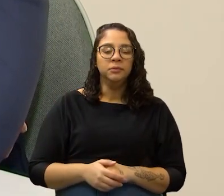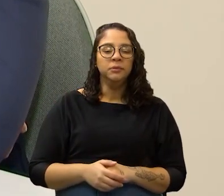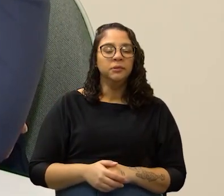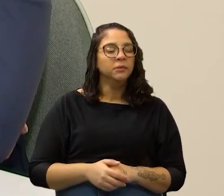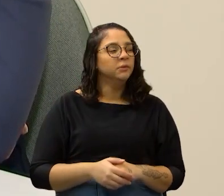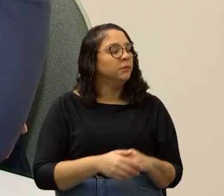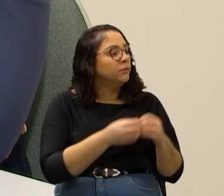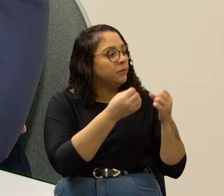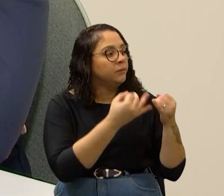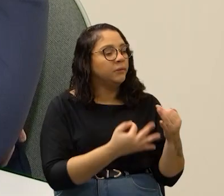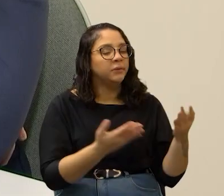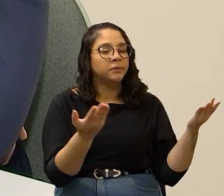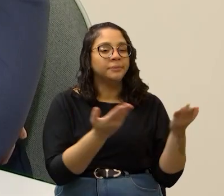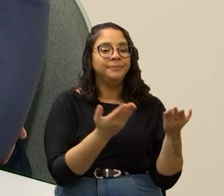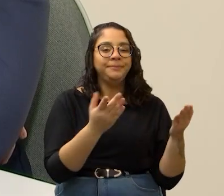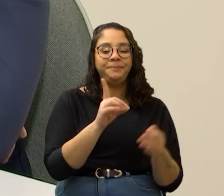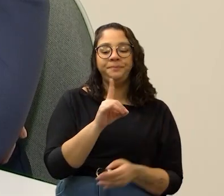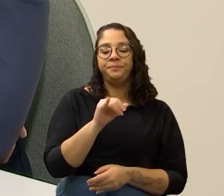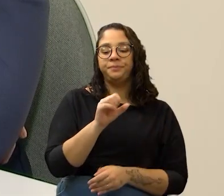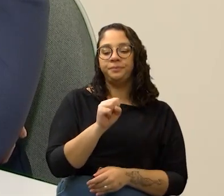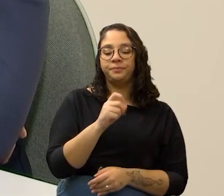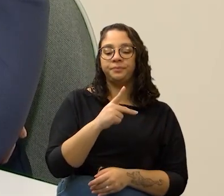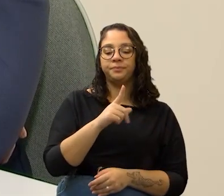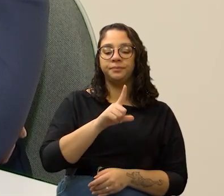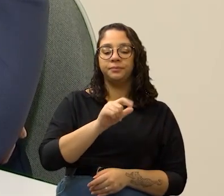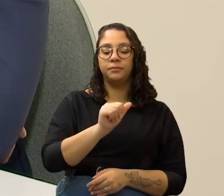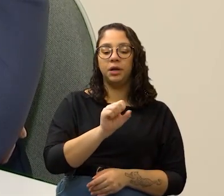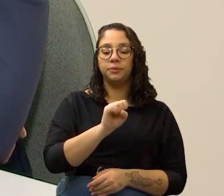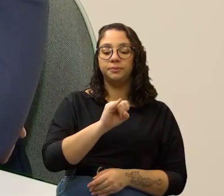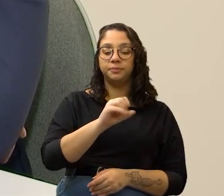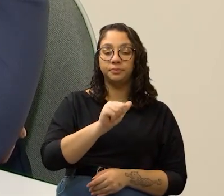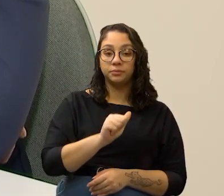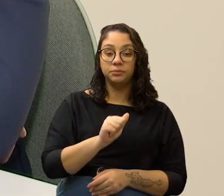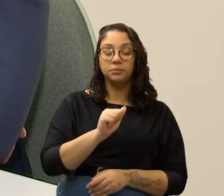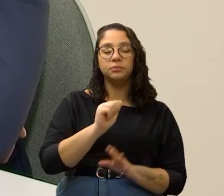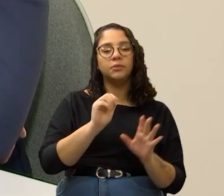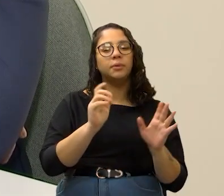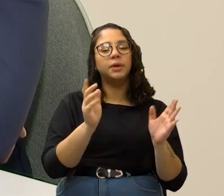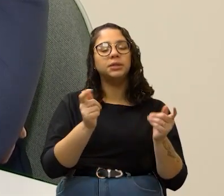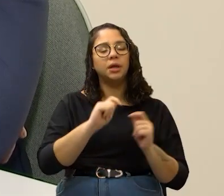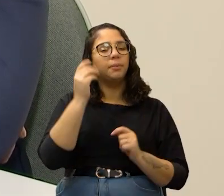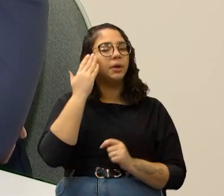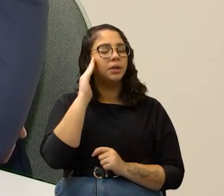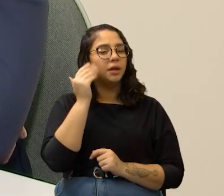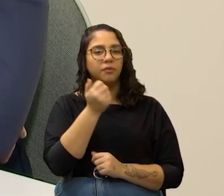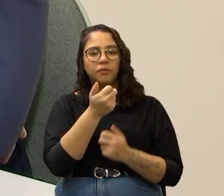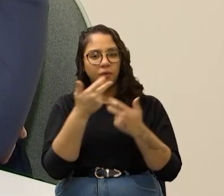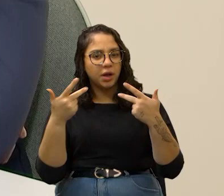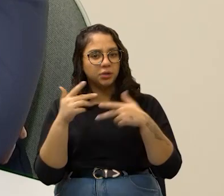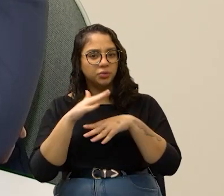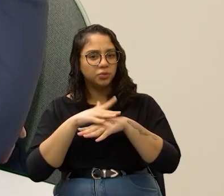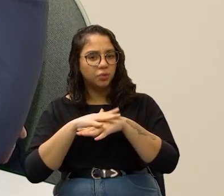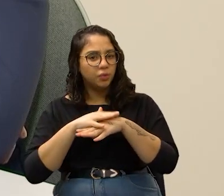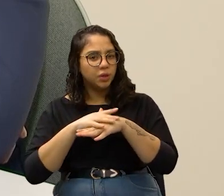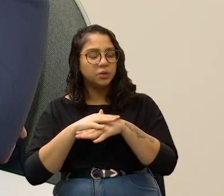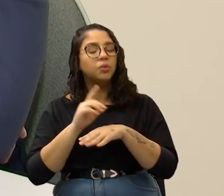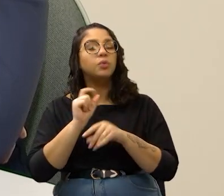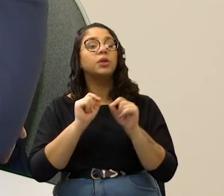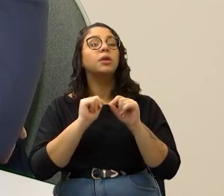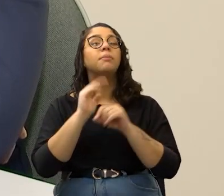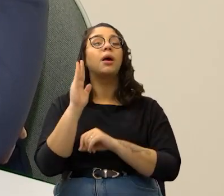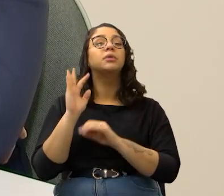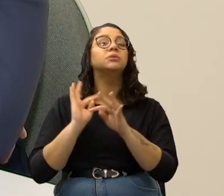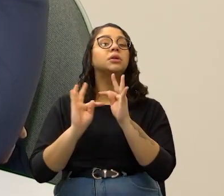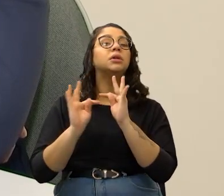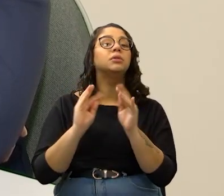E a gente está falando aqui sobre a displasia, mas pelo que deu para entender, dá para várias enfermidades, né? O que mais que pode